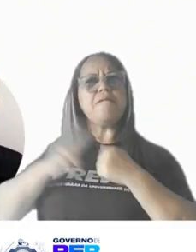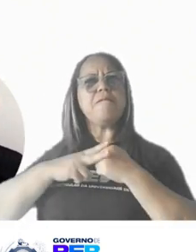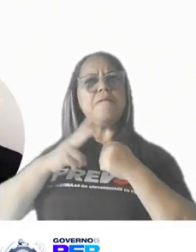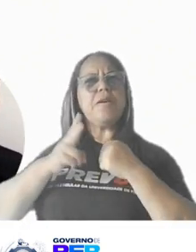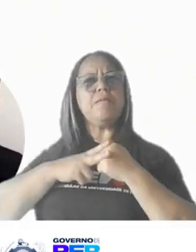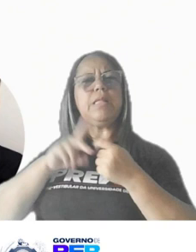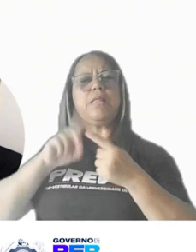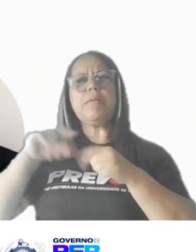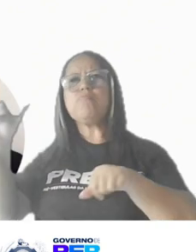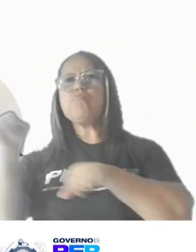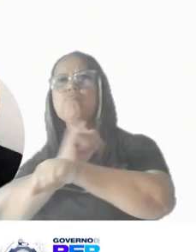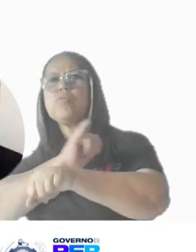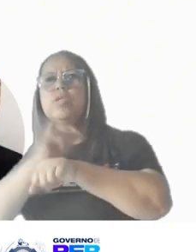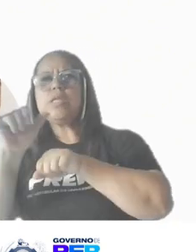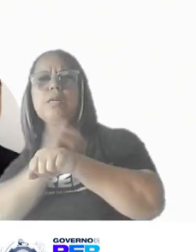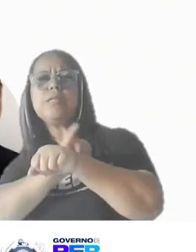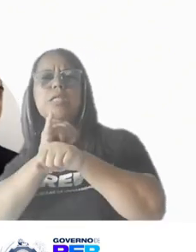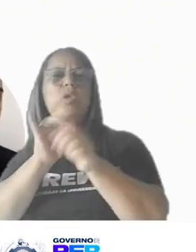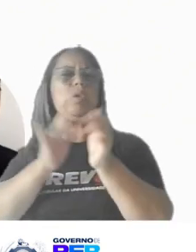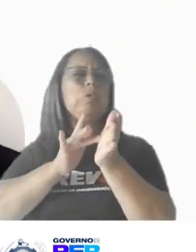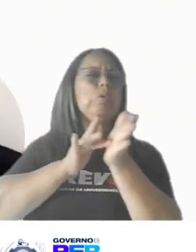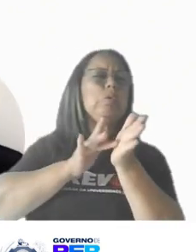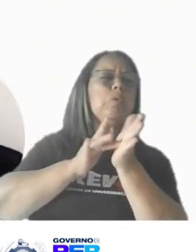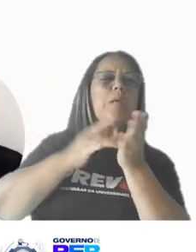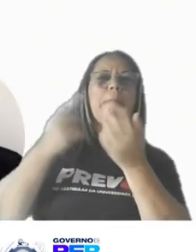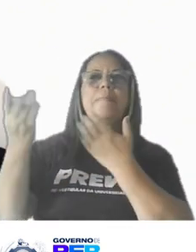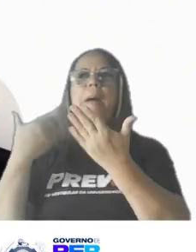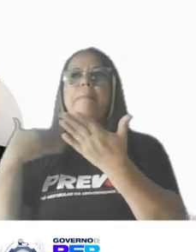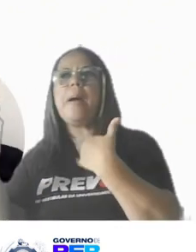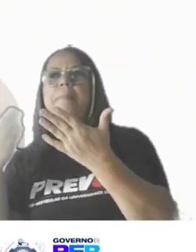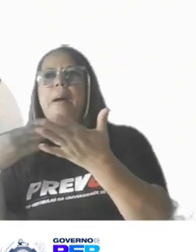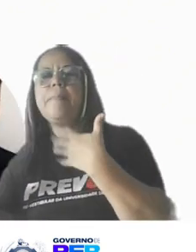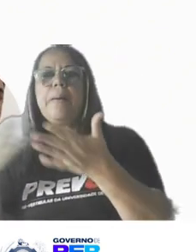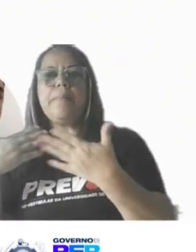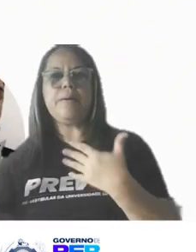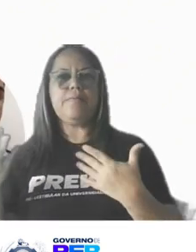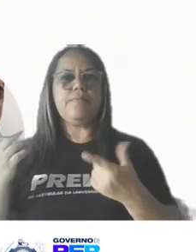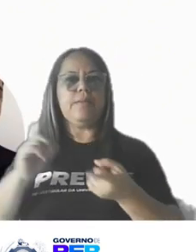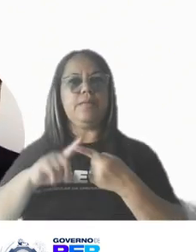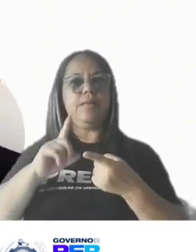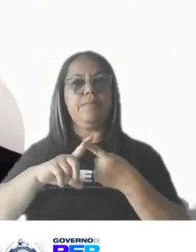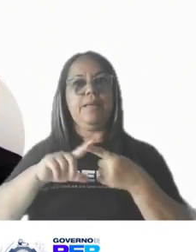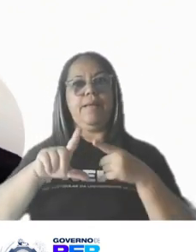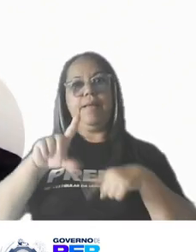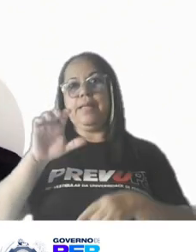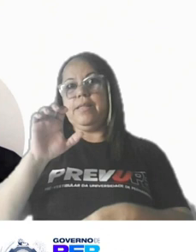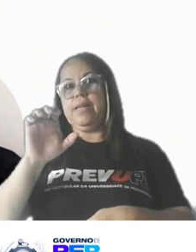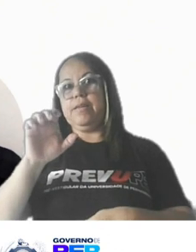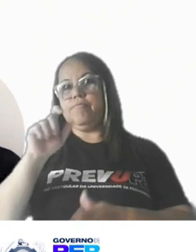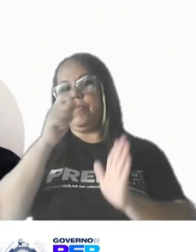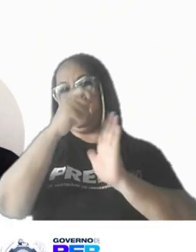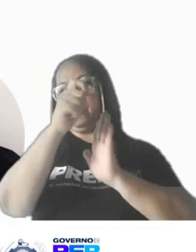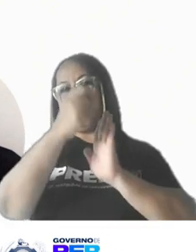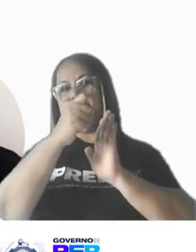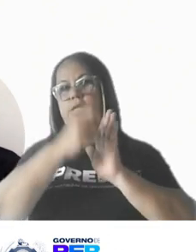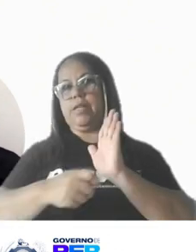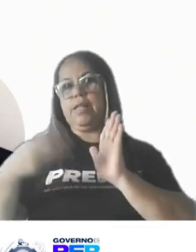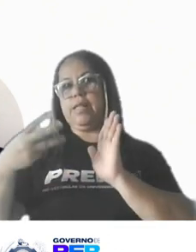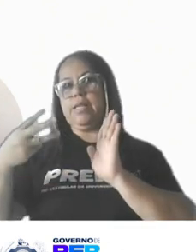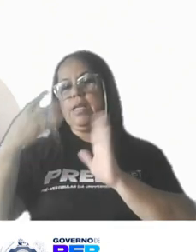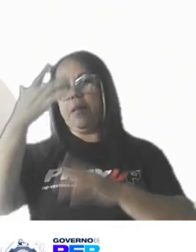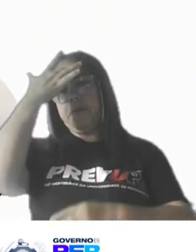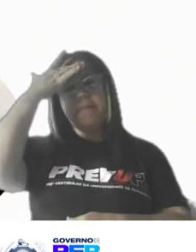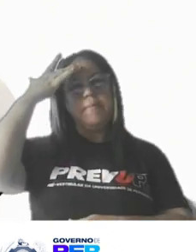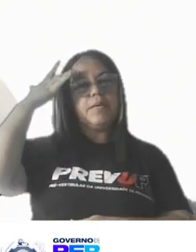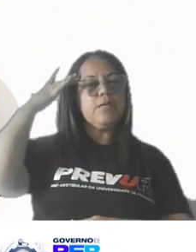estratégias que simulam um diálogo direto com o interlocutor. E a letra E, escrita em terceira pessoa, e foca na